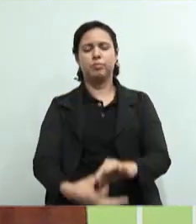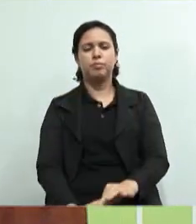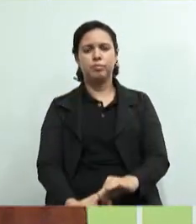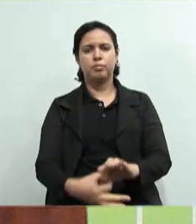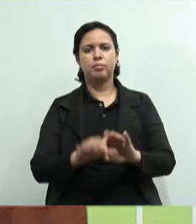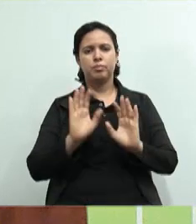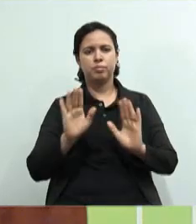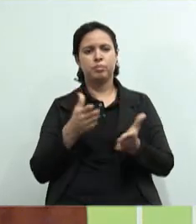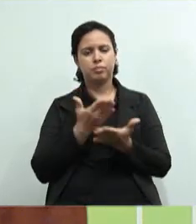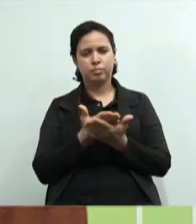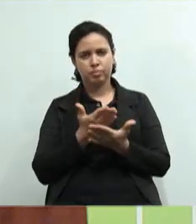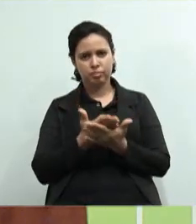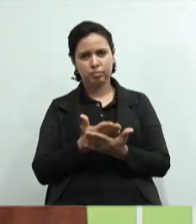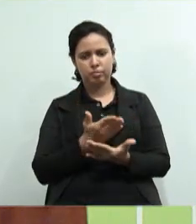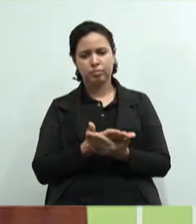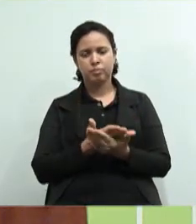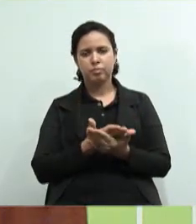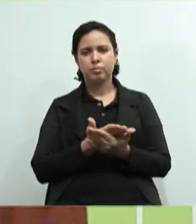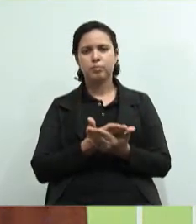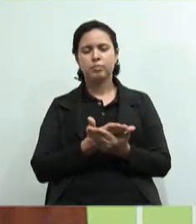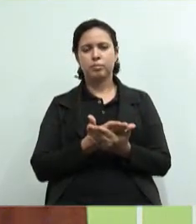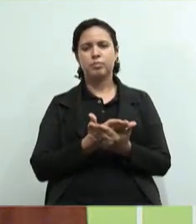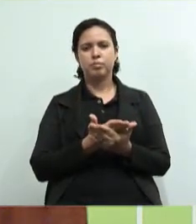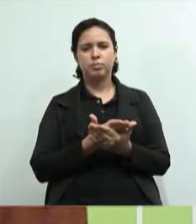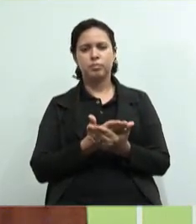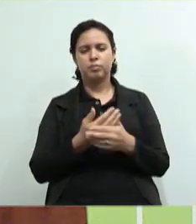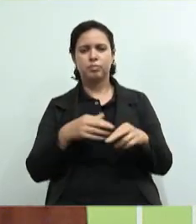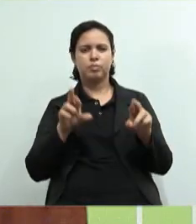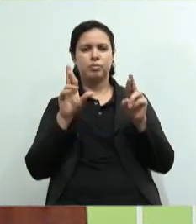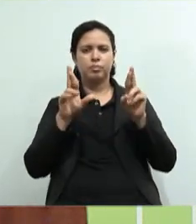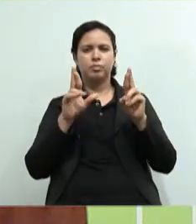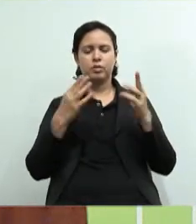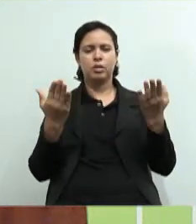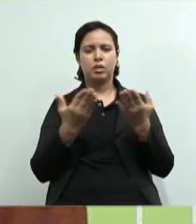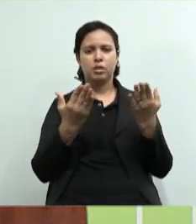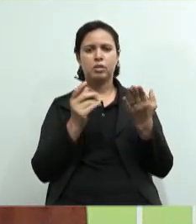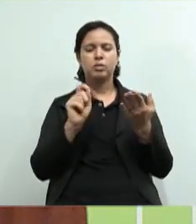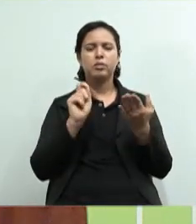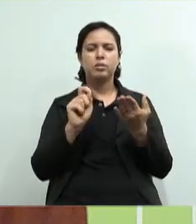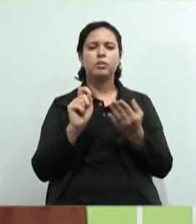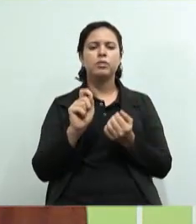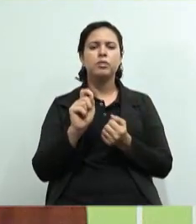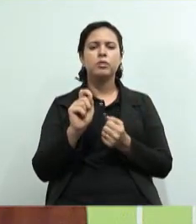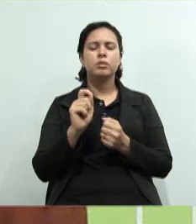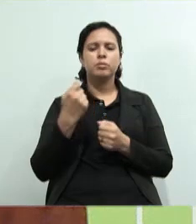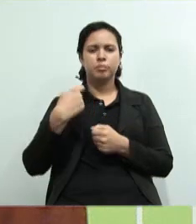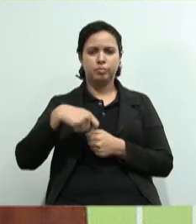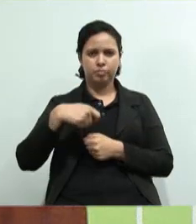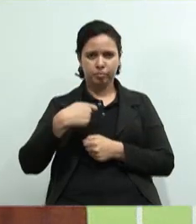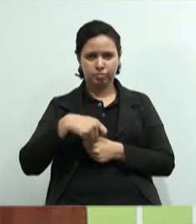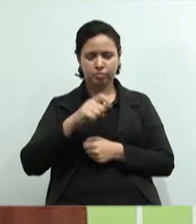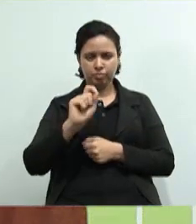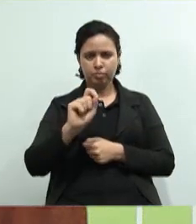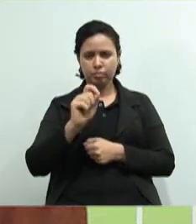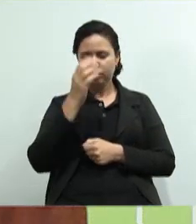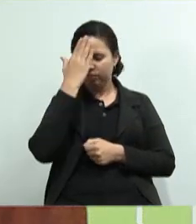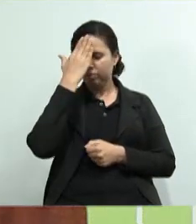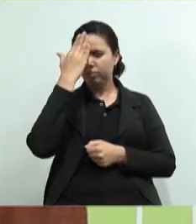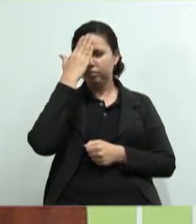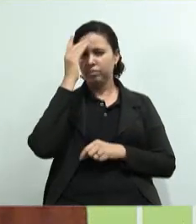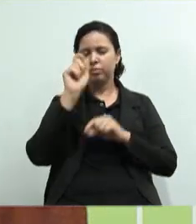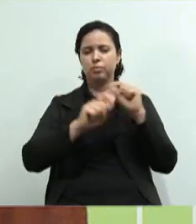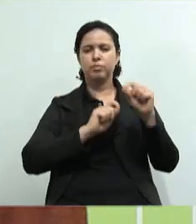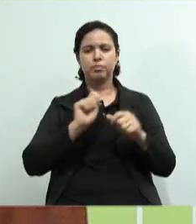na aula passada, a gente falou do processo decisório e agora para a gente agir certo, a gente precisa também saber o